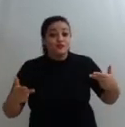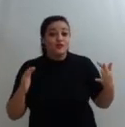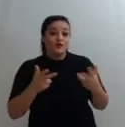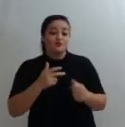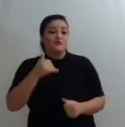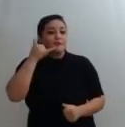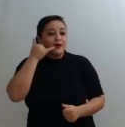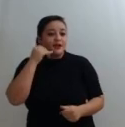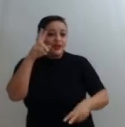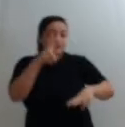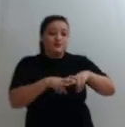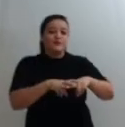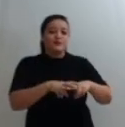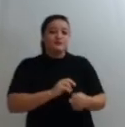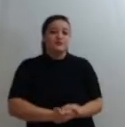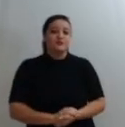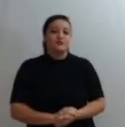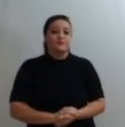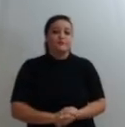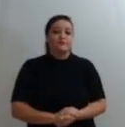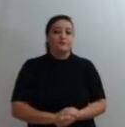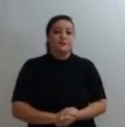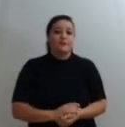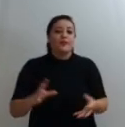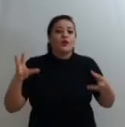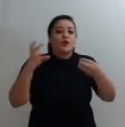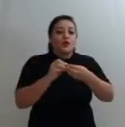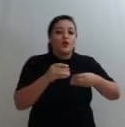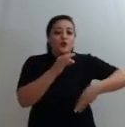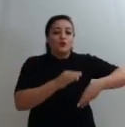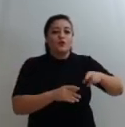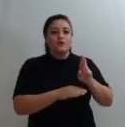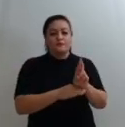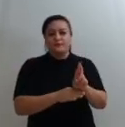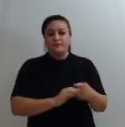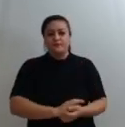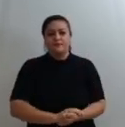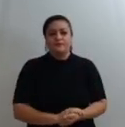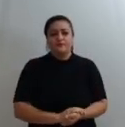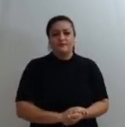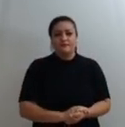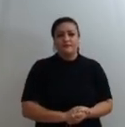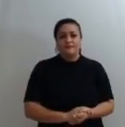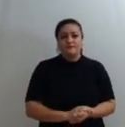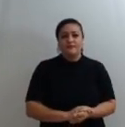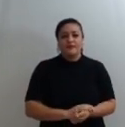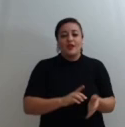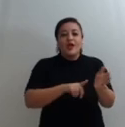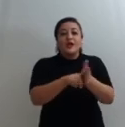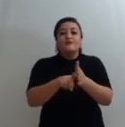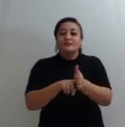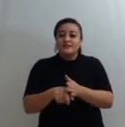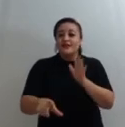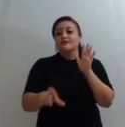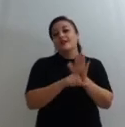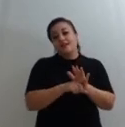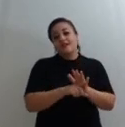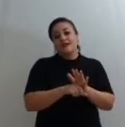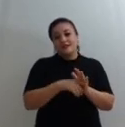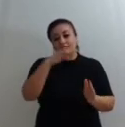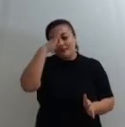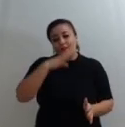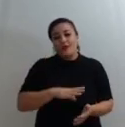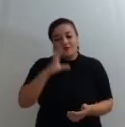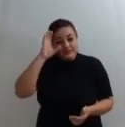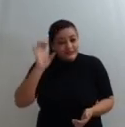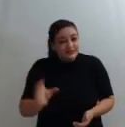que concluiu o eminente relator, a única discussão jurídica que aqui se propõe, na verdade, é o exame da legalidade do cabimento de tal decisão.